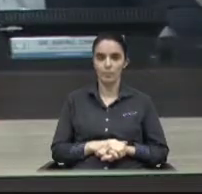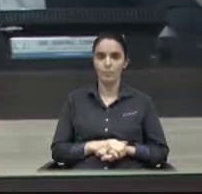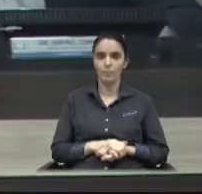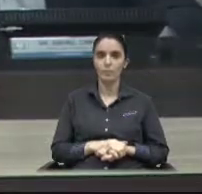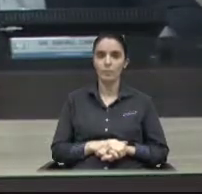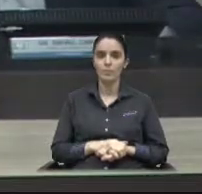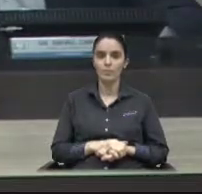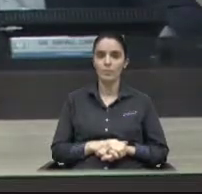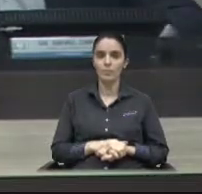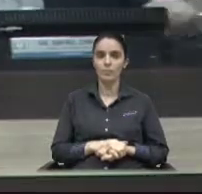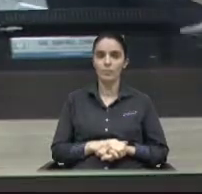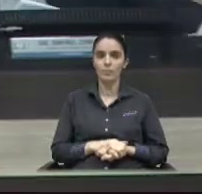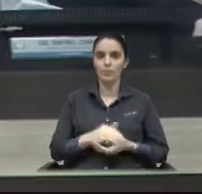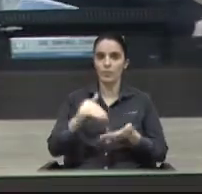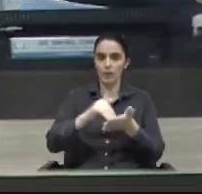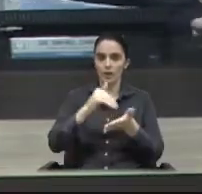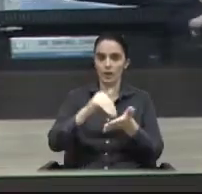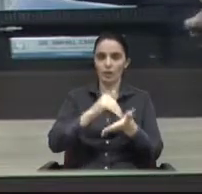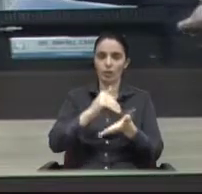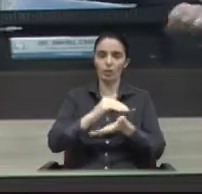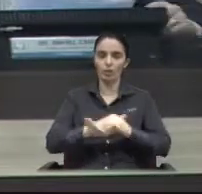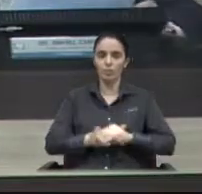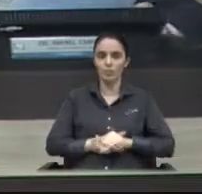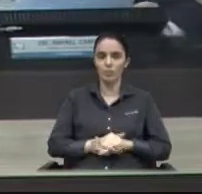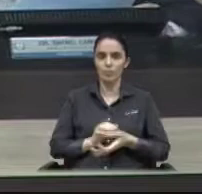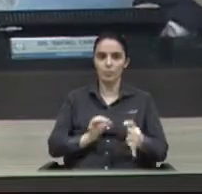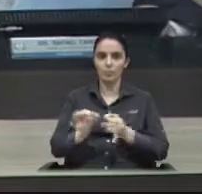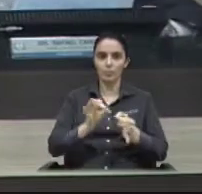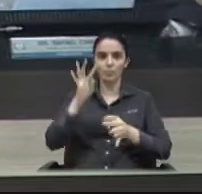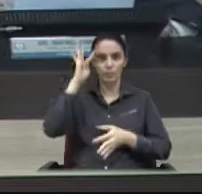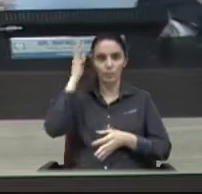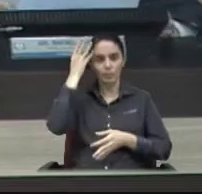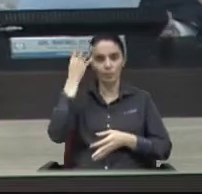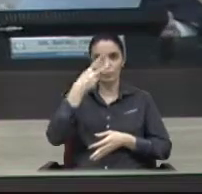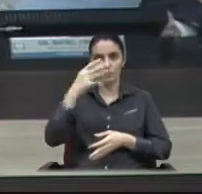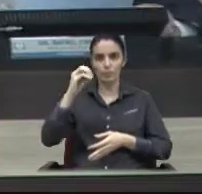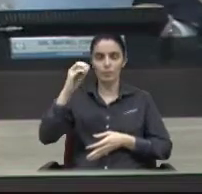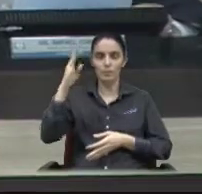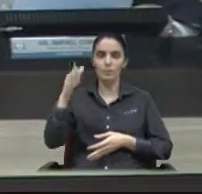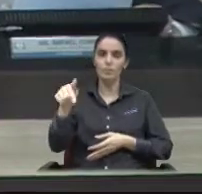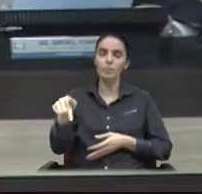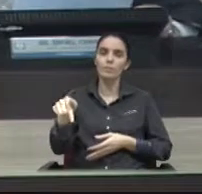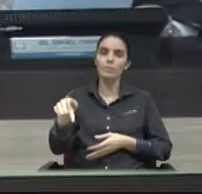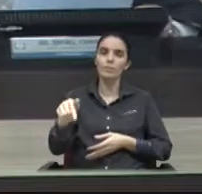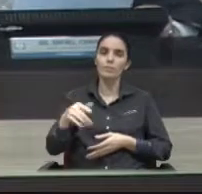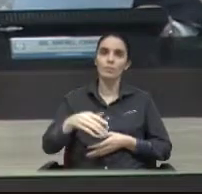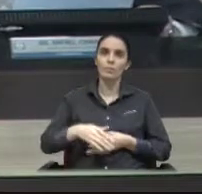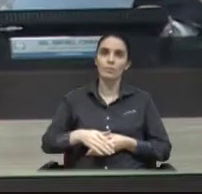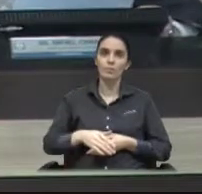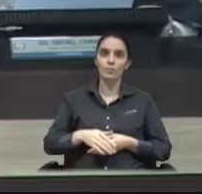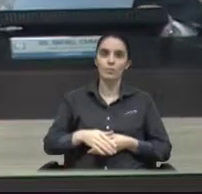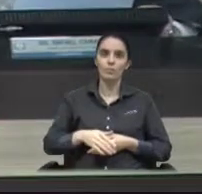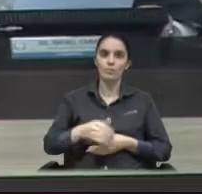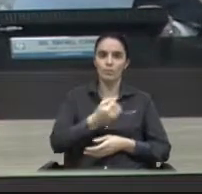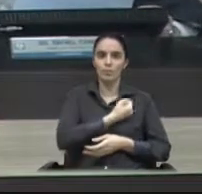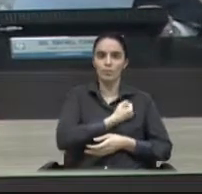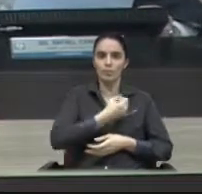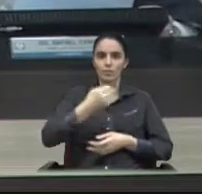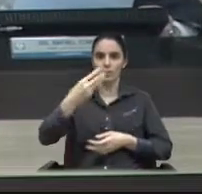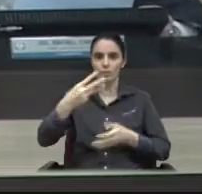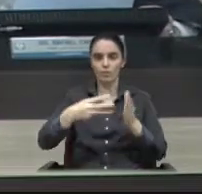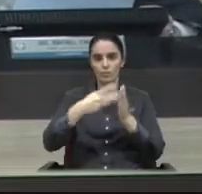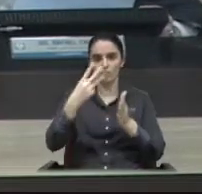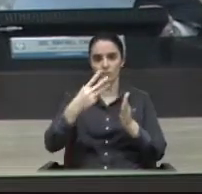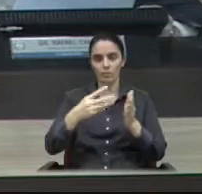ao secretário o projeto de resolução número 30 para 2017 que enumera os parágrafos 3º e 5º